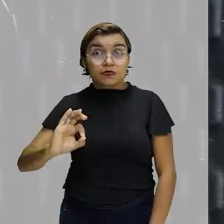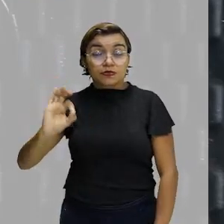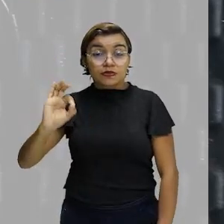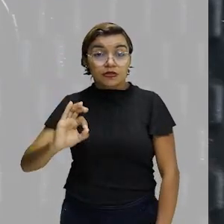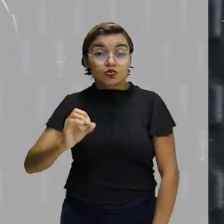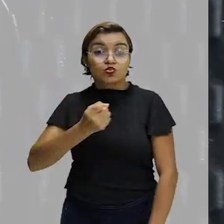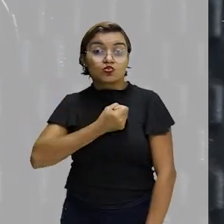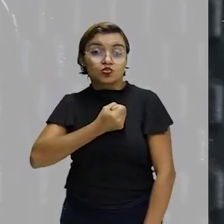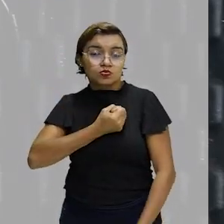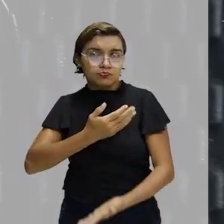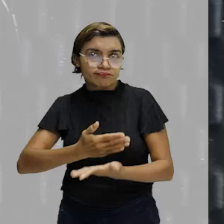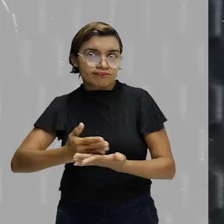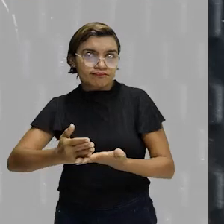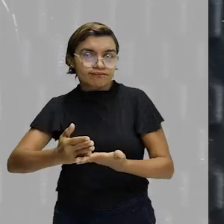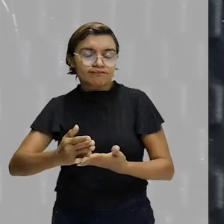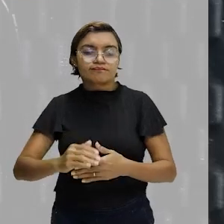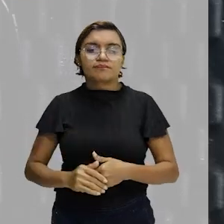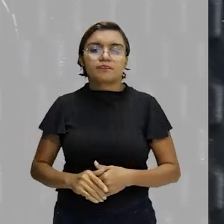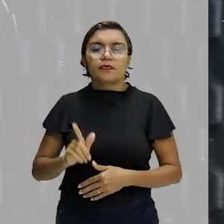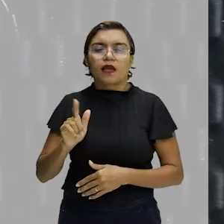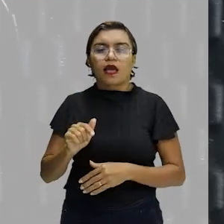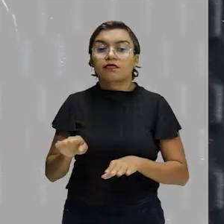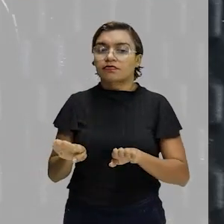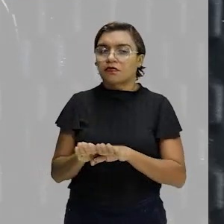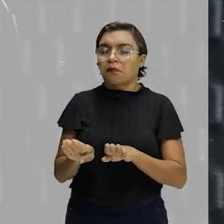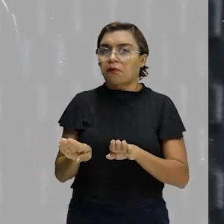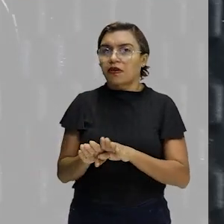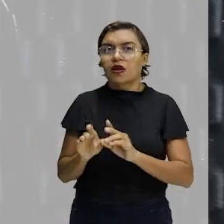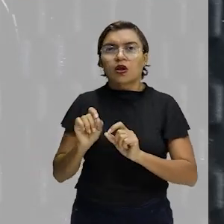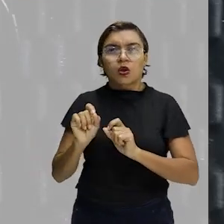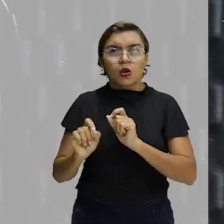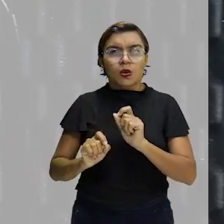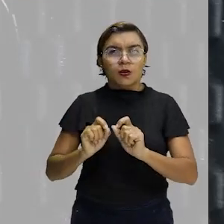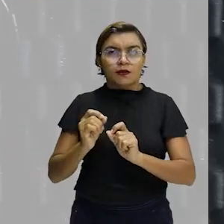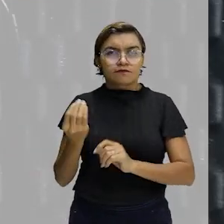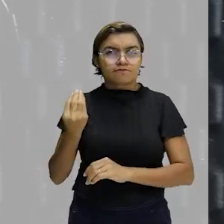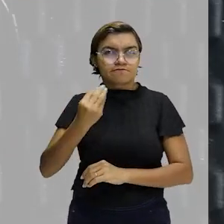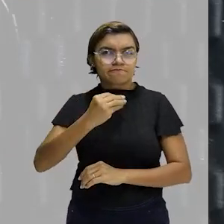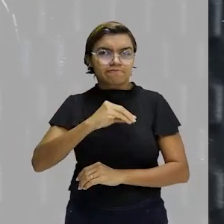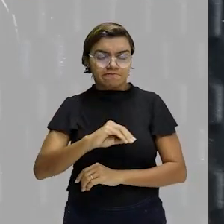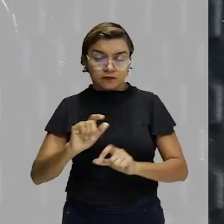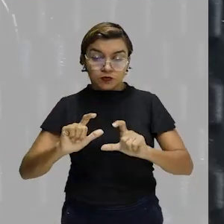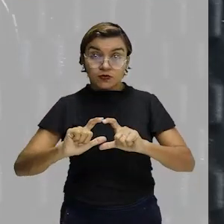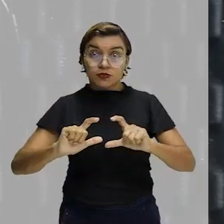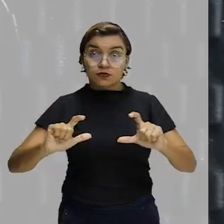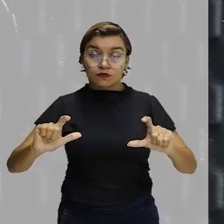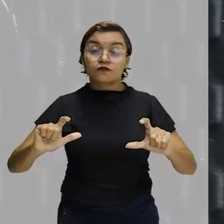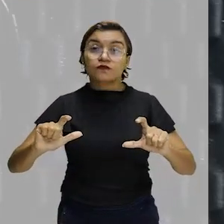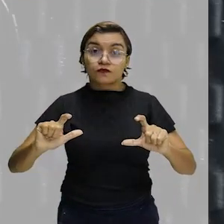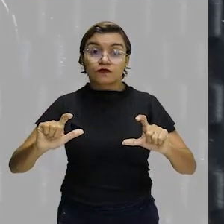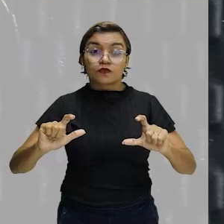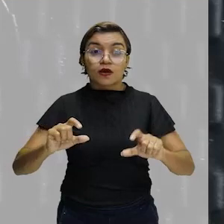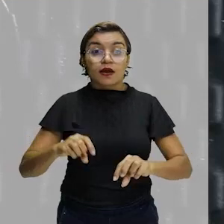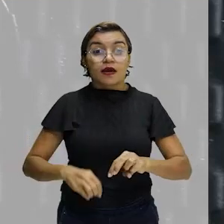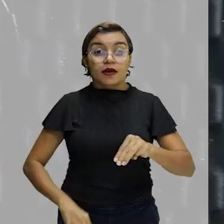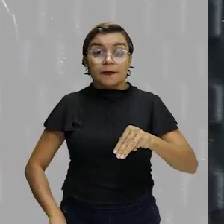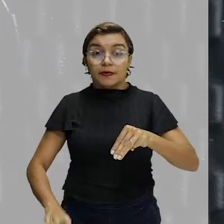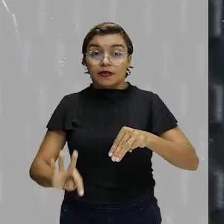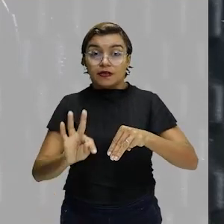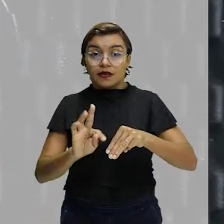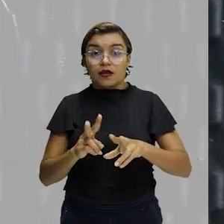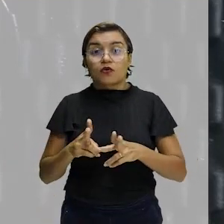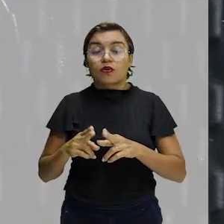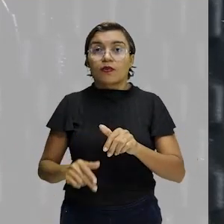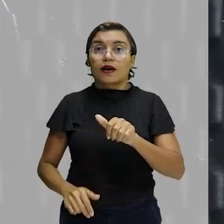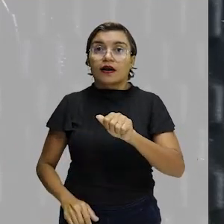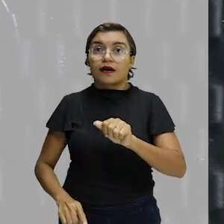valor inicial? Isso vai ser também, né, colocado lá na nossa fórmula que foi passada, m de t igual a